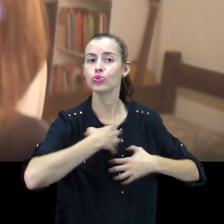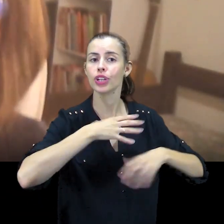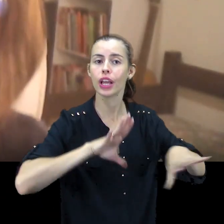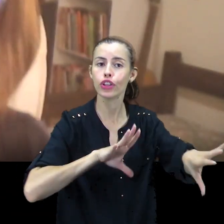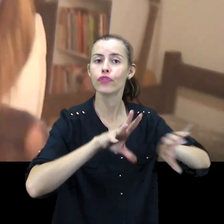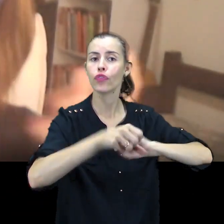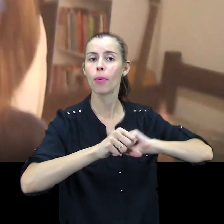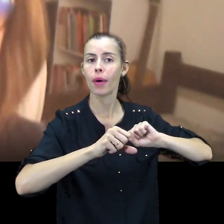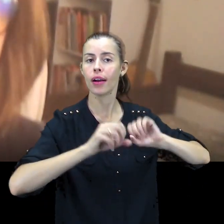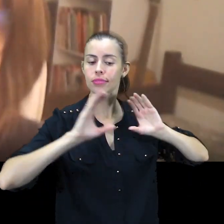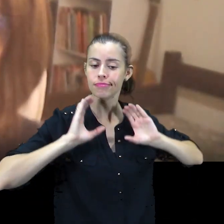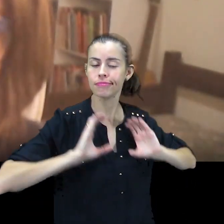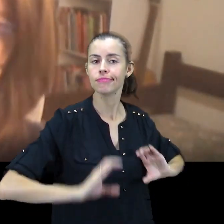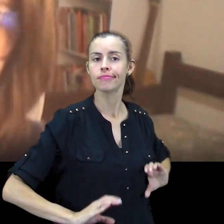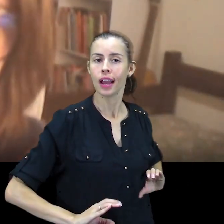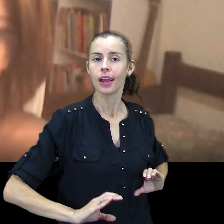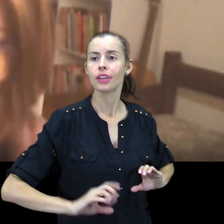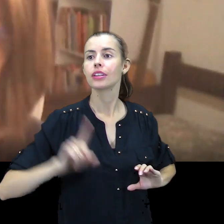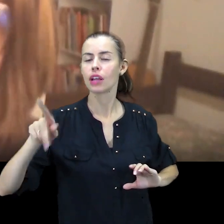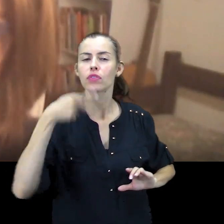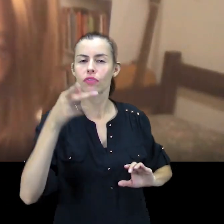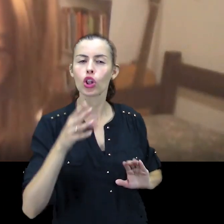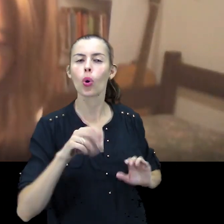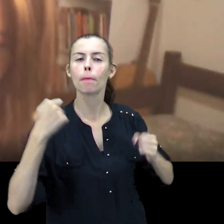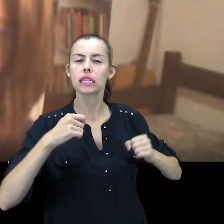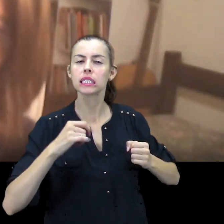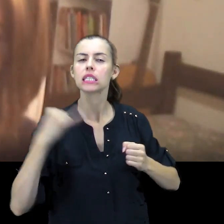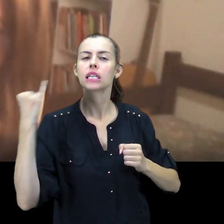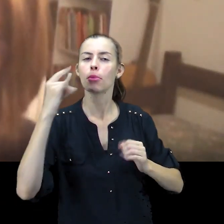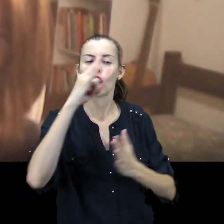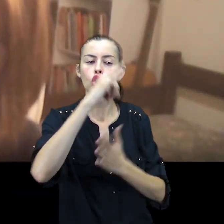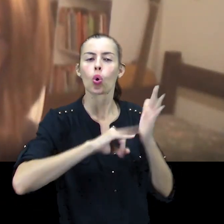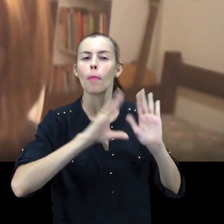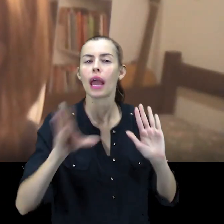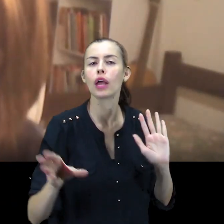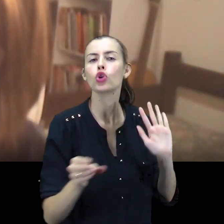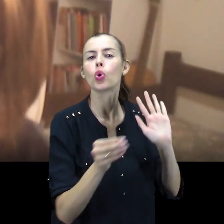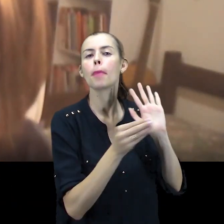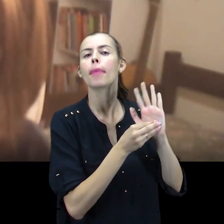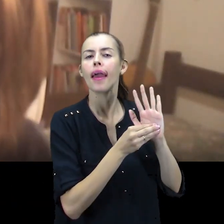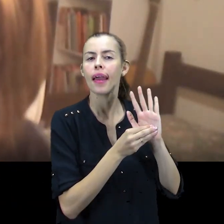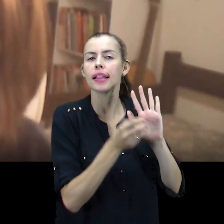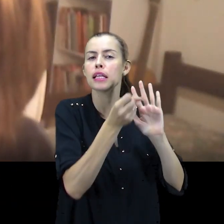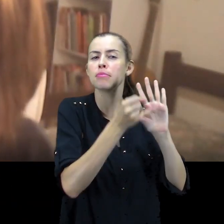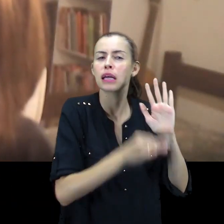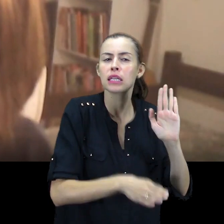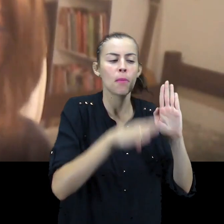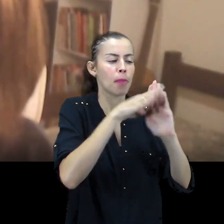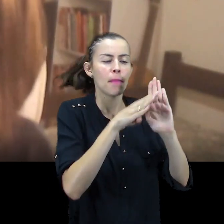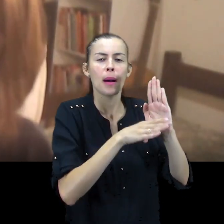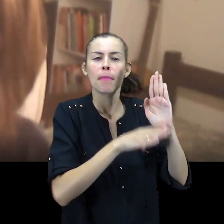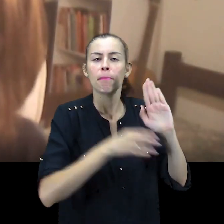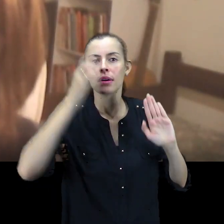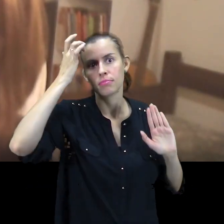mais fácil para que não se perca o essencial e que não haja subterfúgios. Isso eu queria destacar bastante,